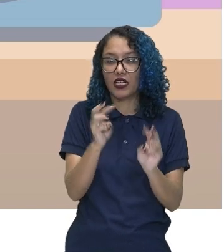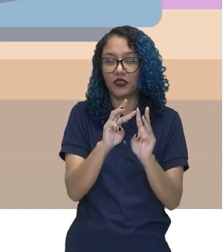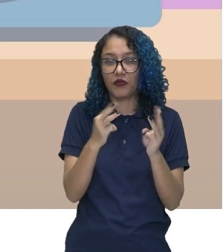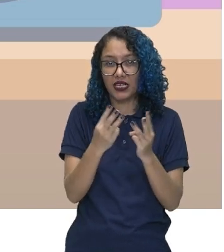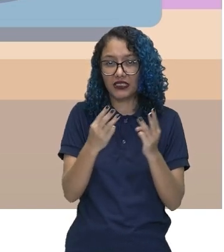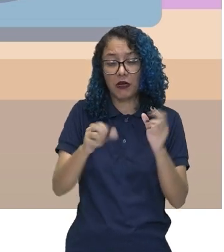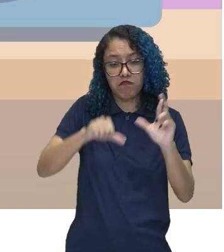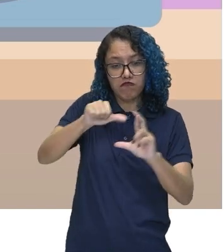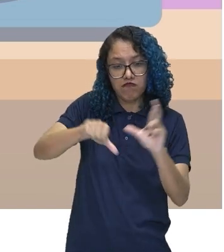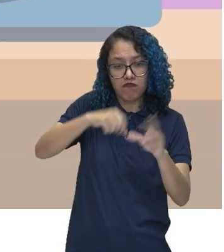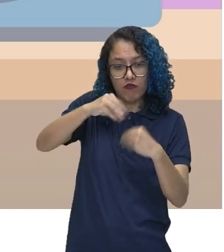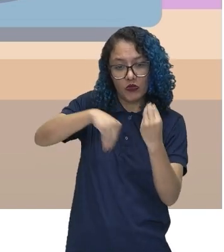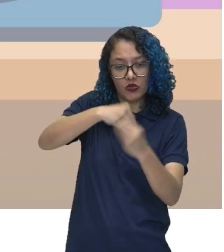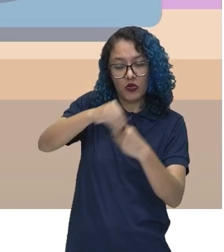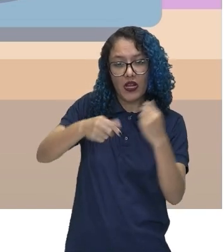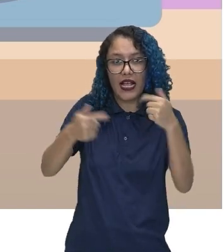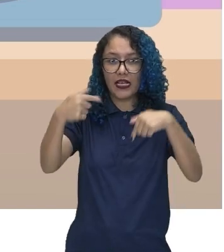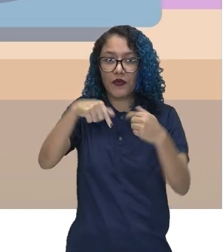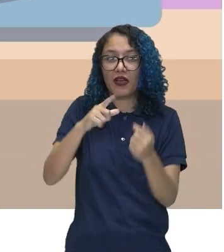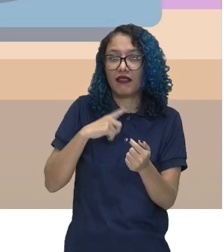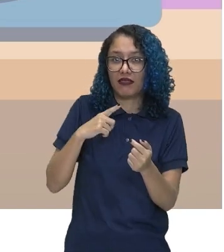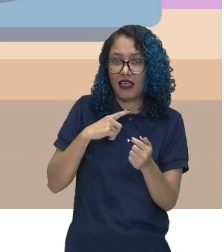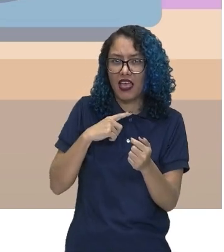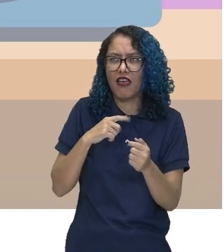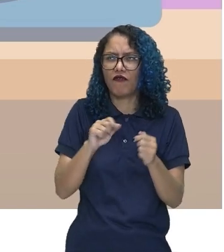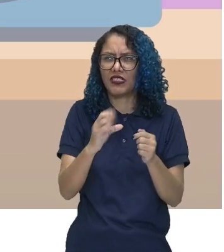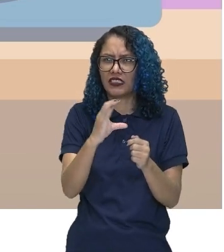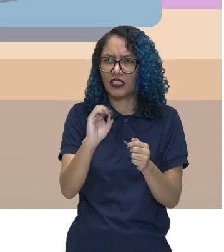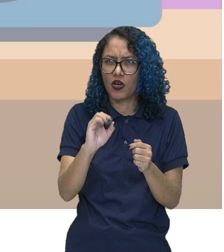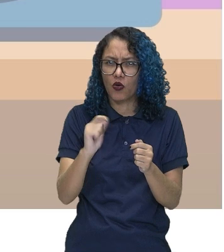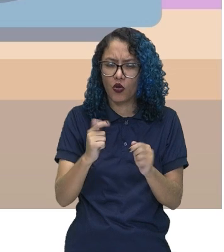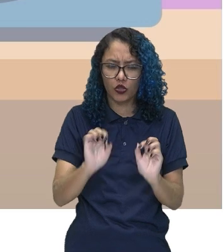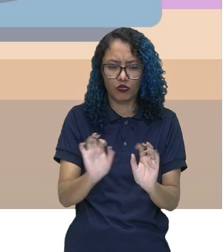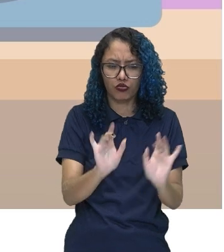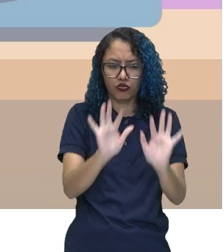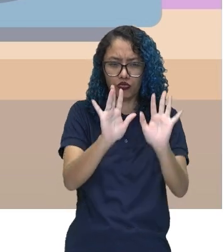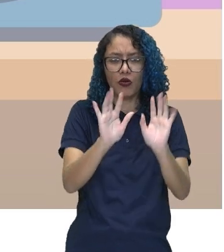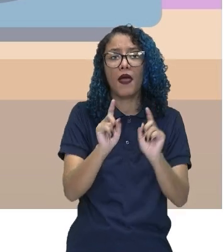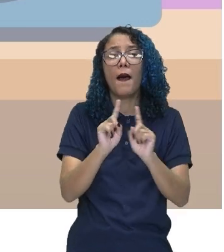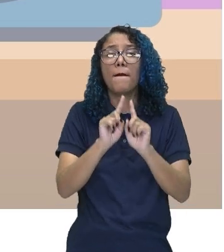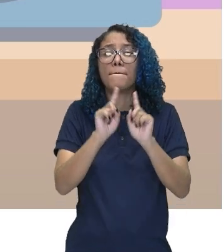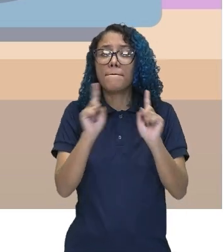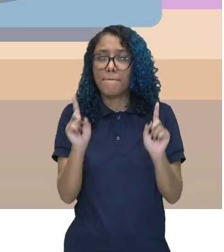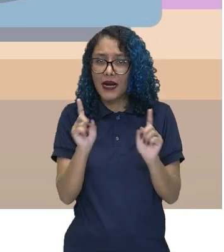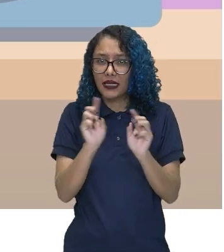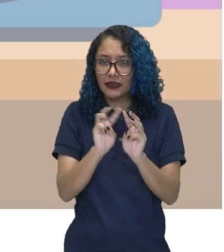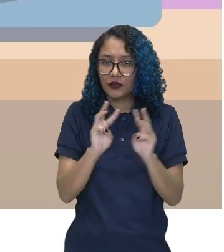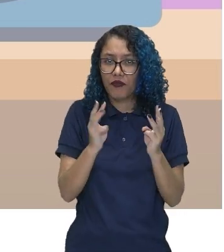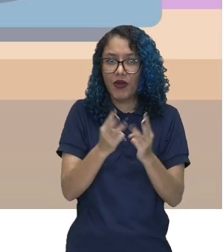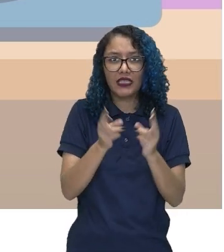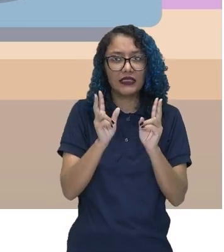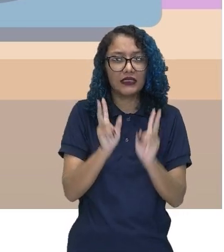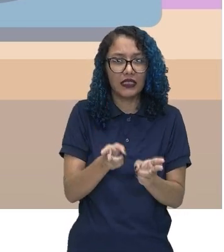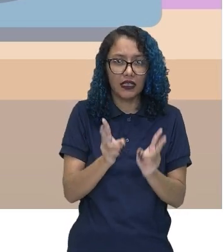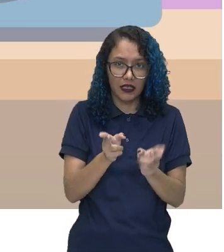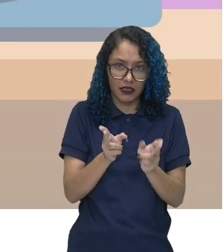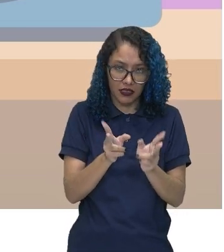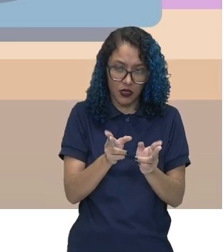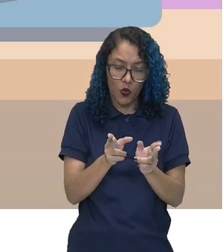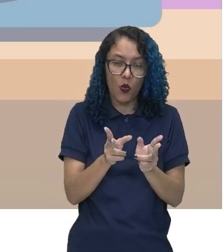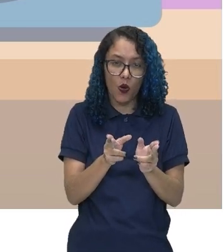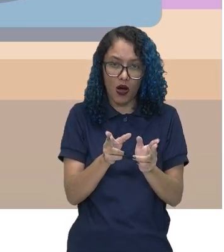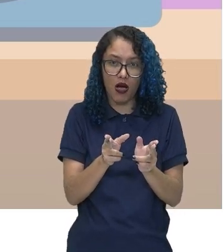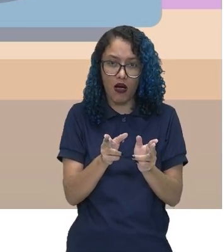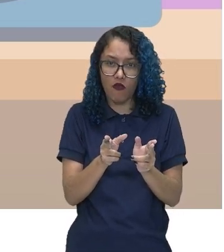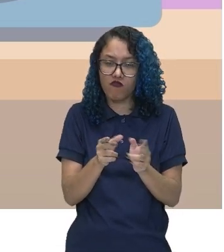ocorrência química e liberação de gás carbônico. Isso comprova a lei de Lavoisier. A massa não se perde, ela apenas